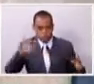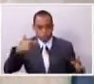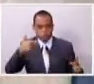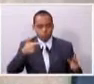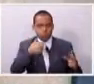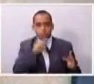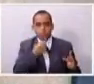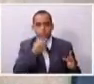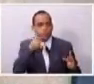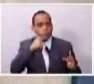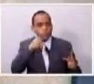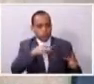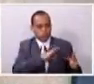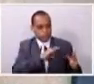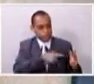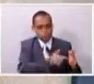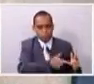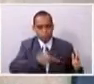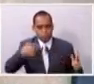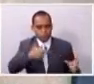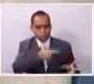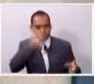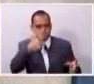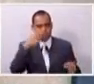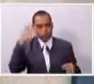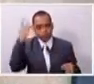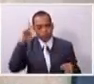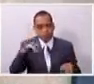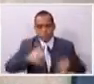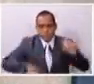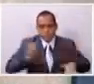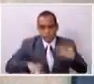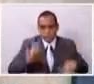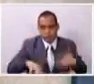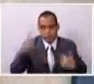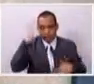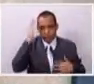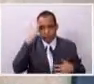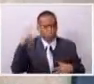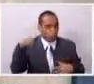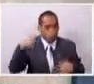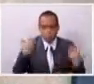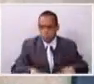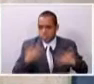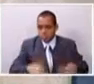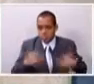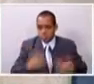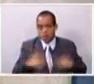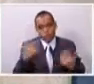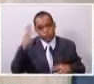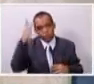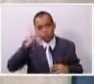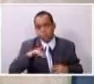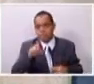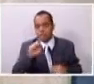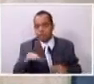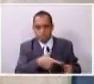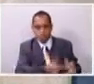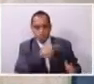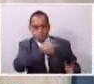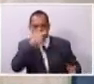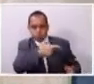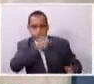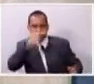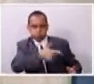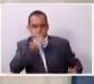GCMs. E com essa arma, não sei se no momento de desespero, no momento de loucura, quem sabe, ele passou a desferir